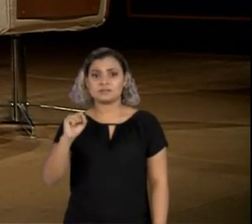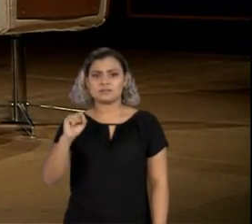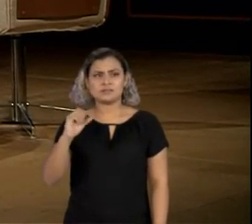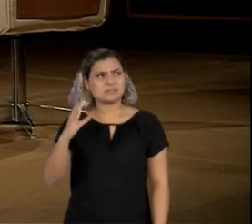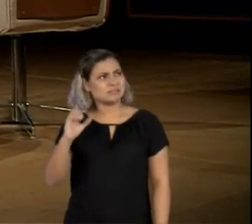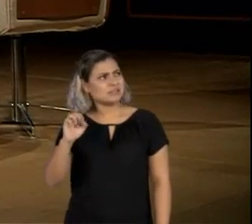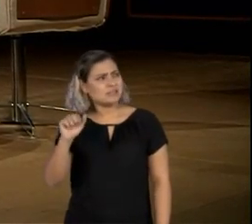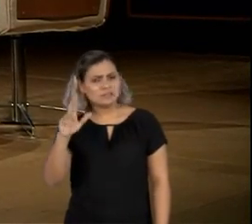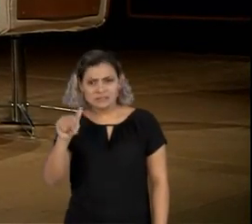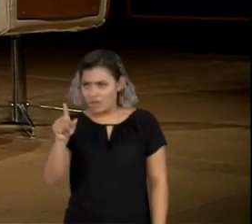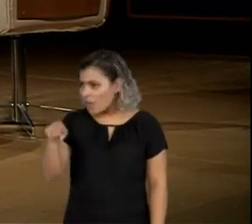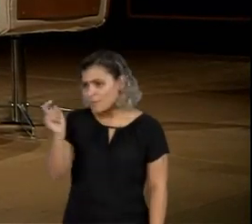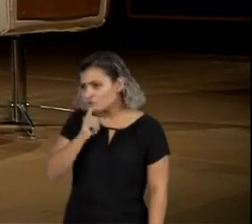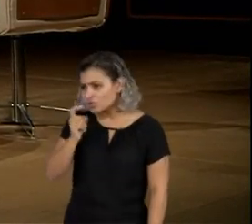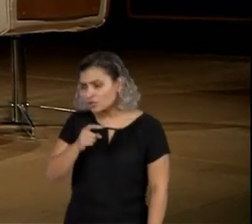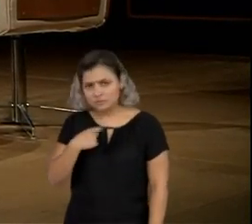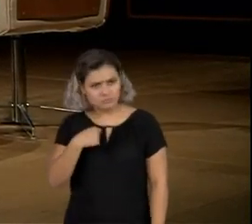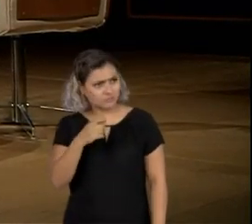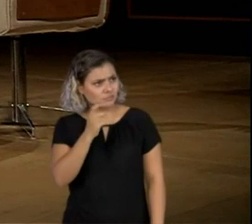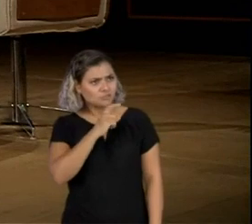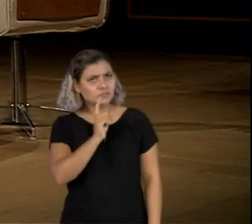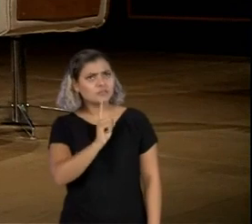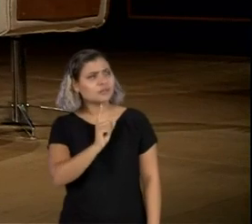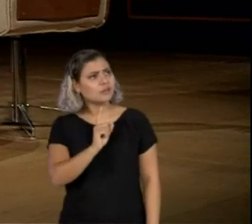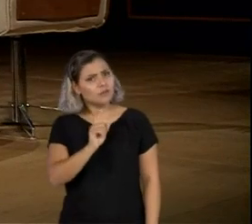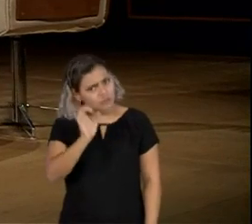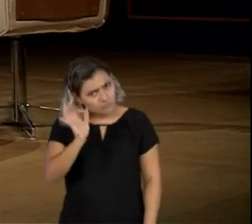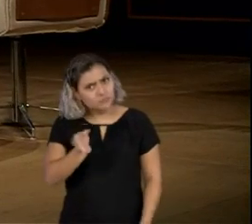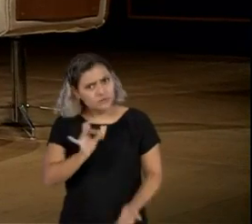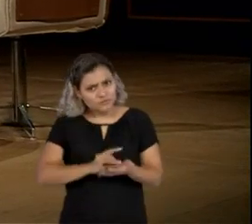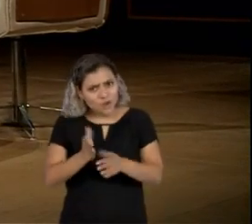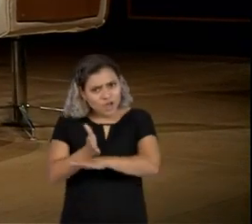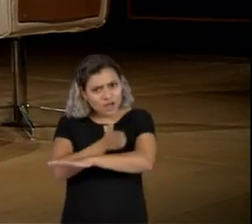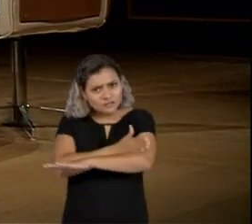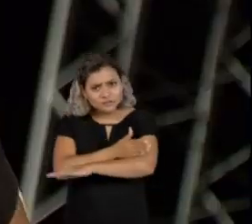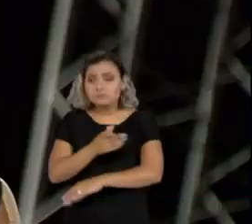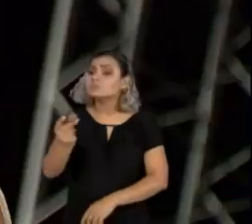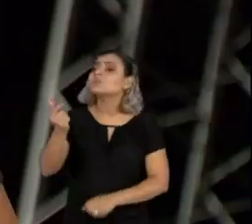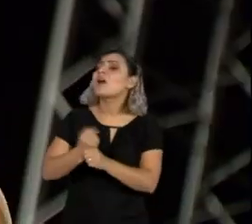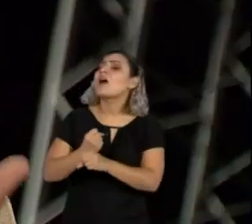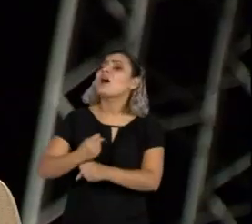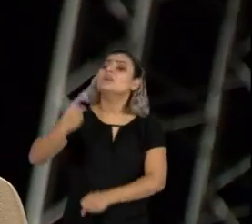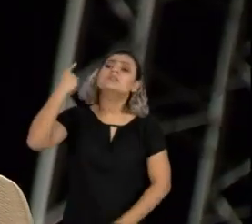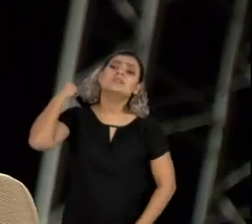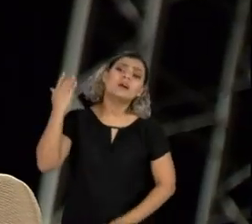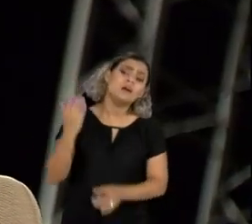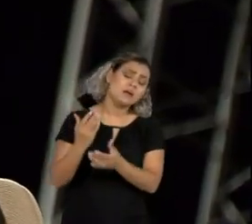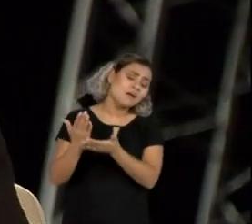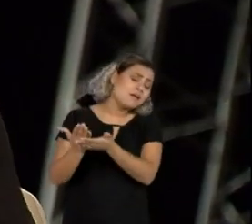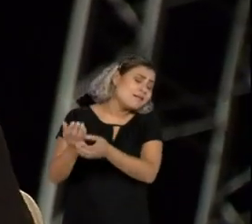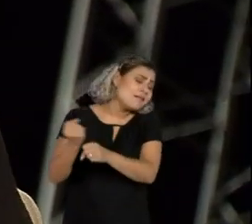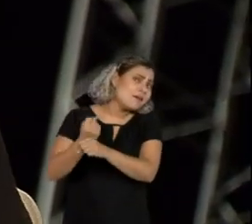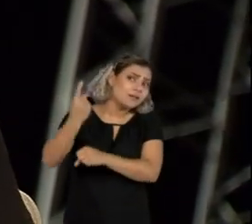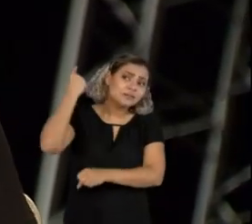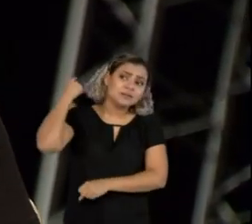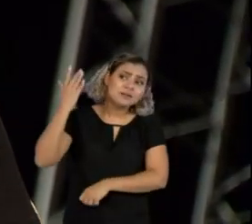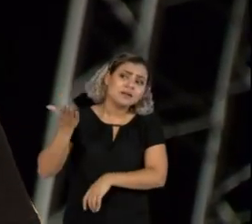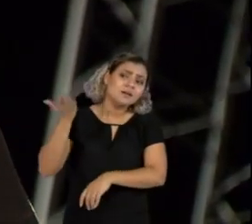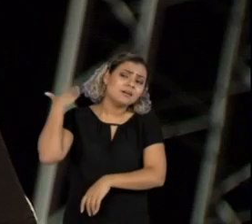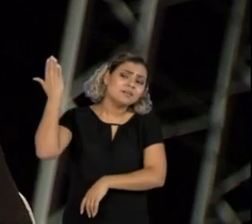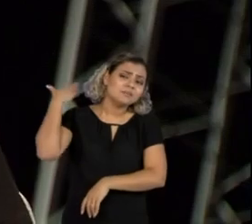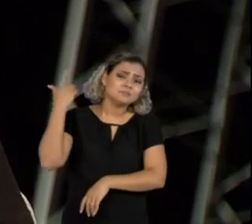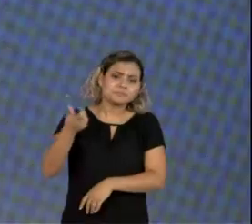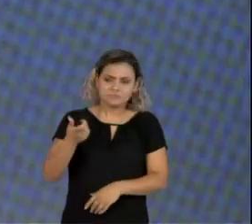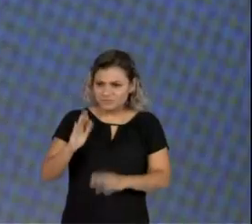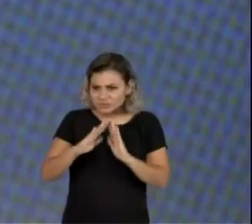mentira? Mentira, pura mentira. Eu amo isso. Foi antes até? Não, muito antes. Aonde? Muito você antes. diz no colégio? Muito antes.